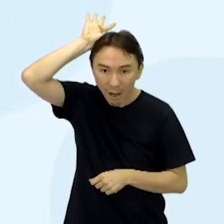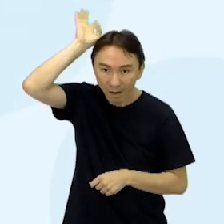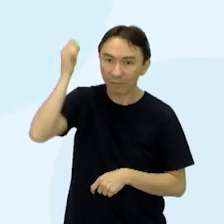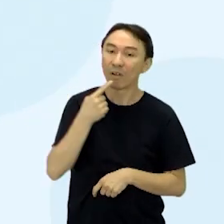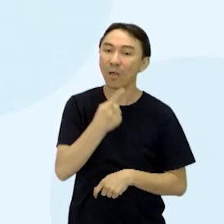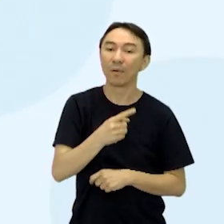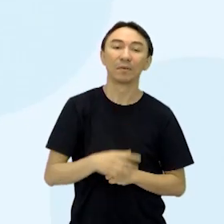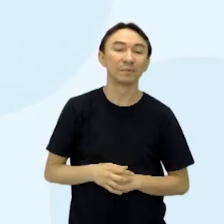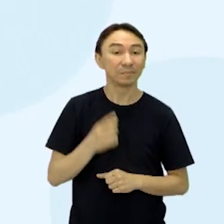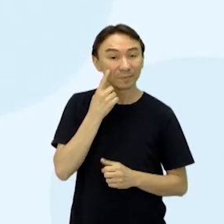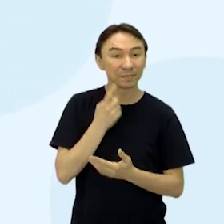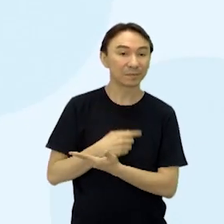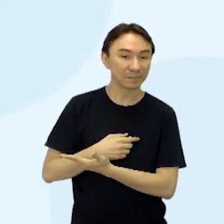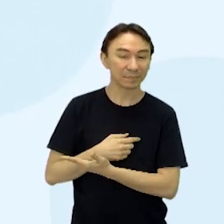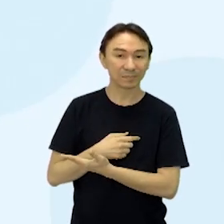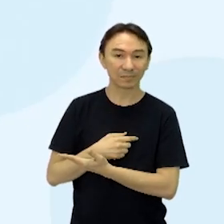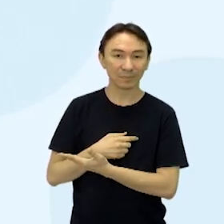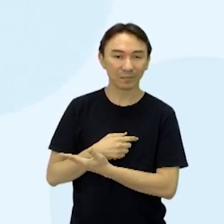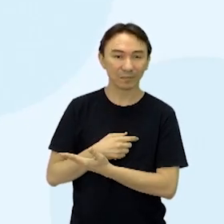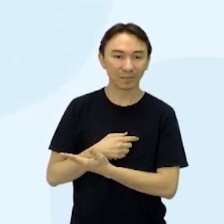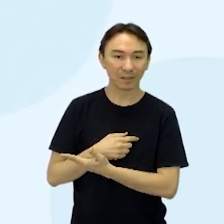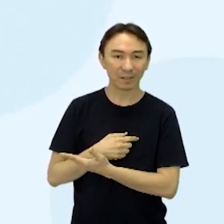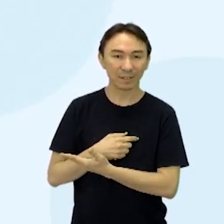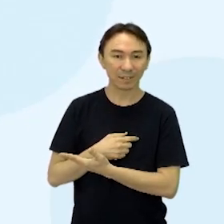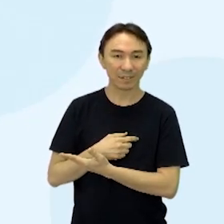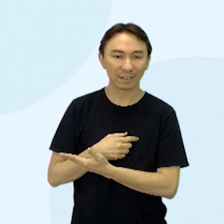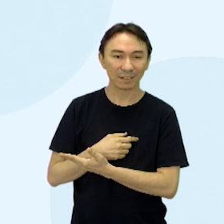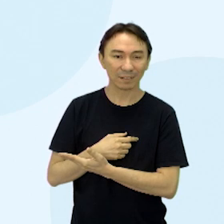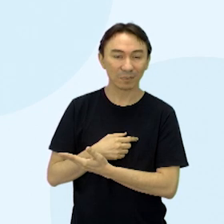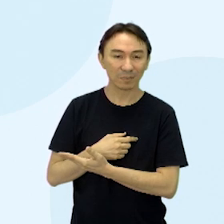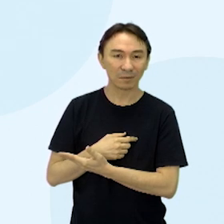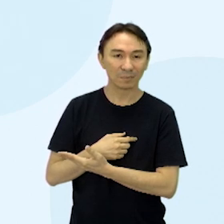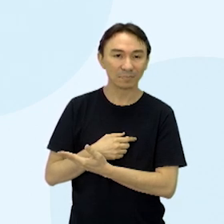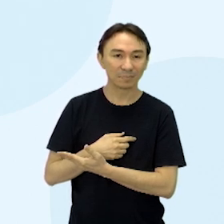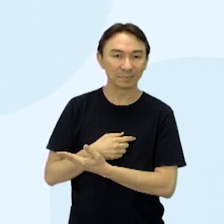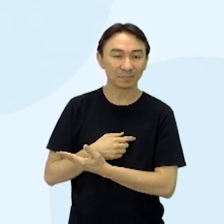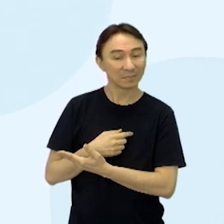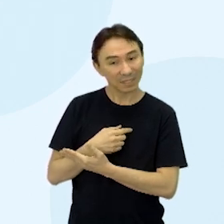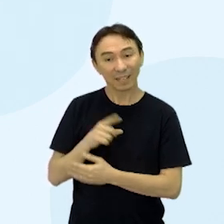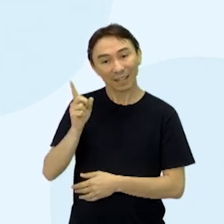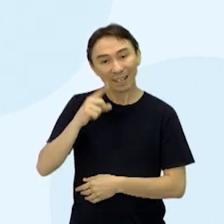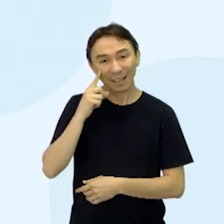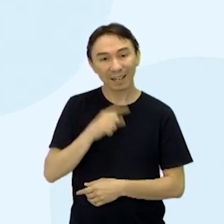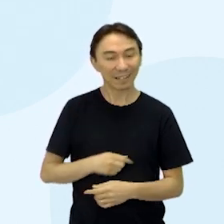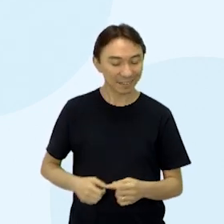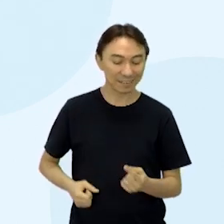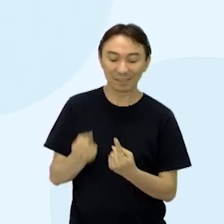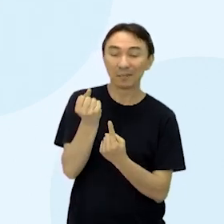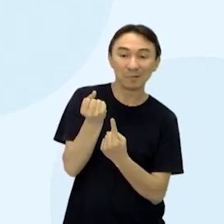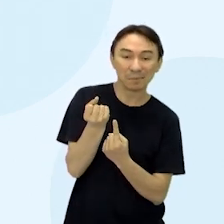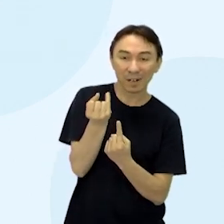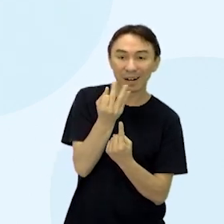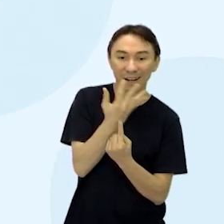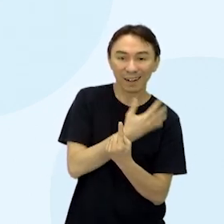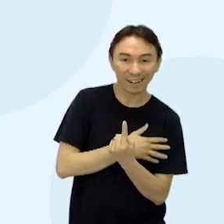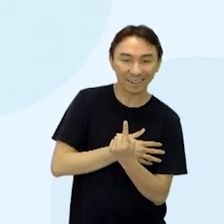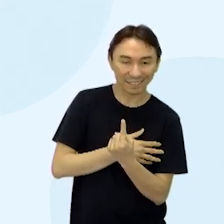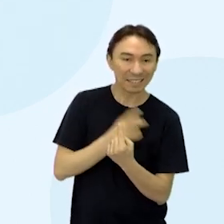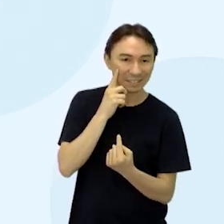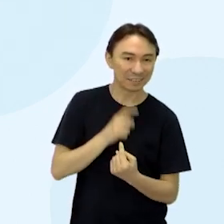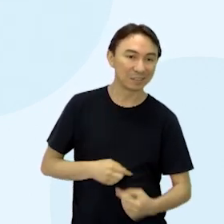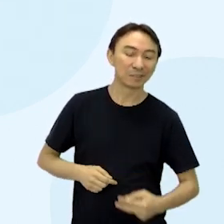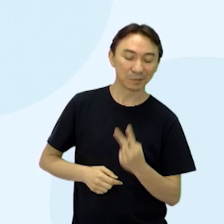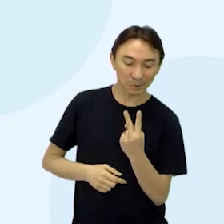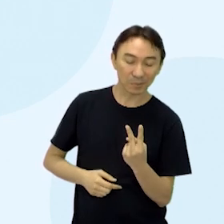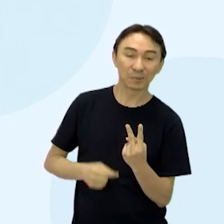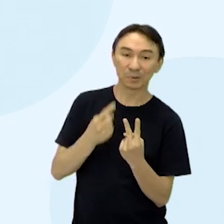Vamos olhar aqui na nossa telinha. Olha essa daqui que legal, ó. Ele pegou as potências de 2, né? Legal. Sem ser o zero, né? A potência